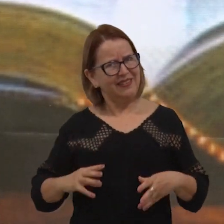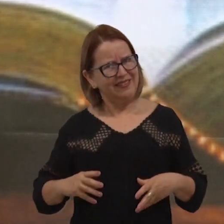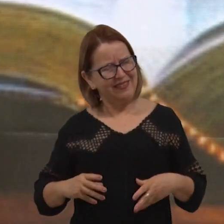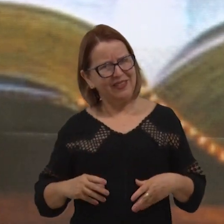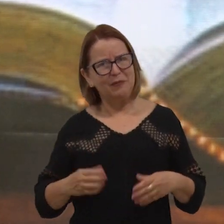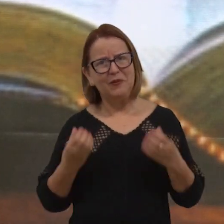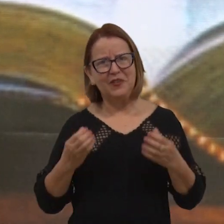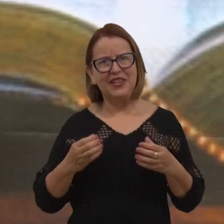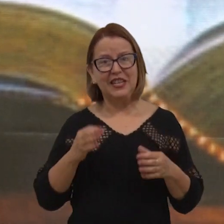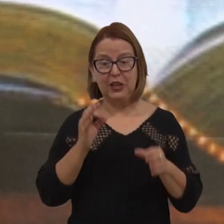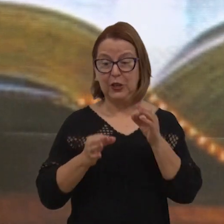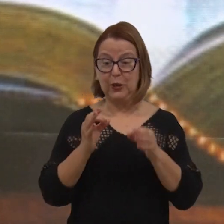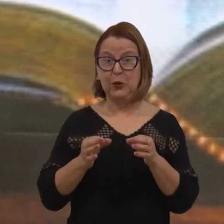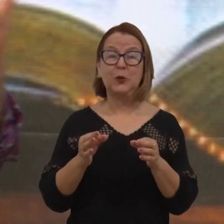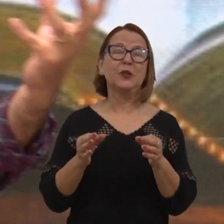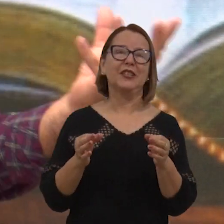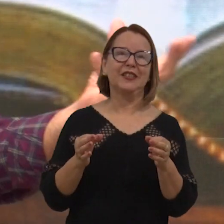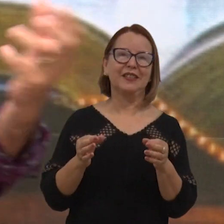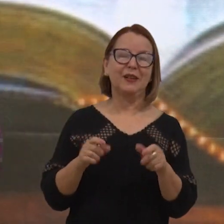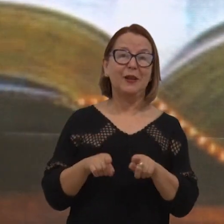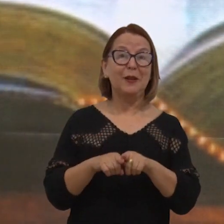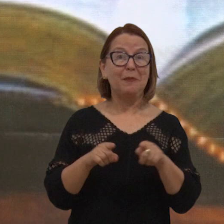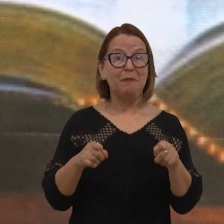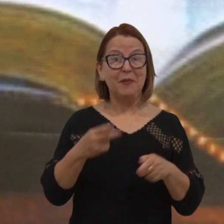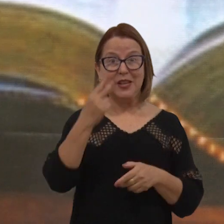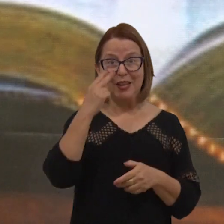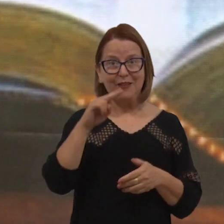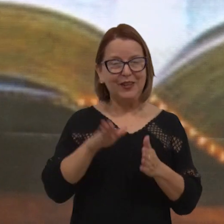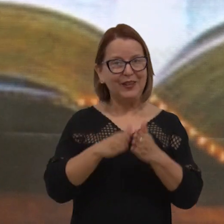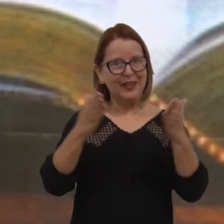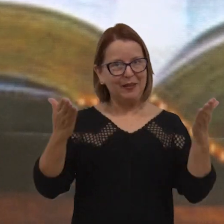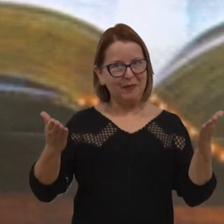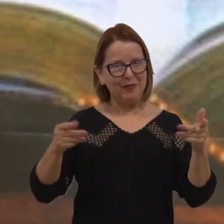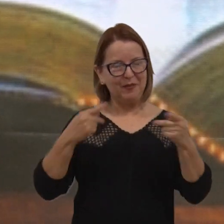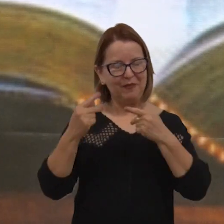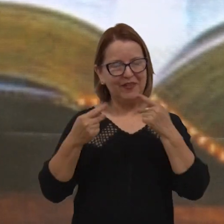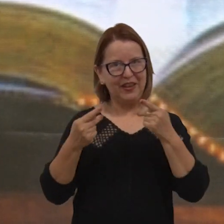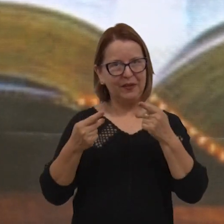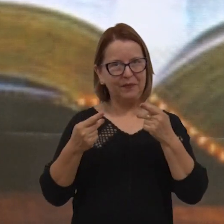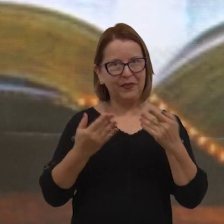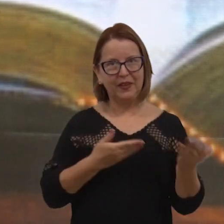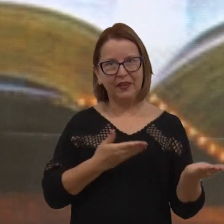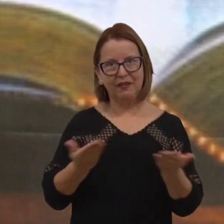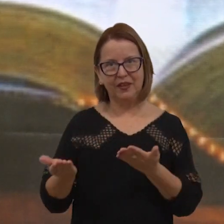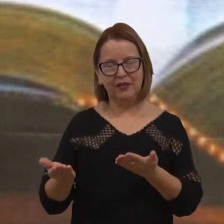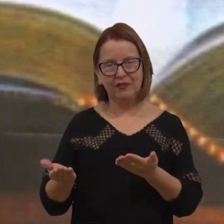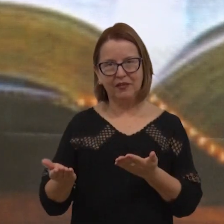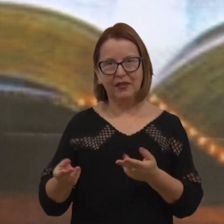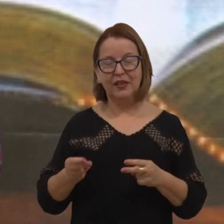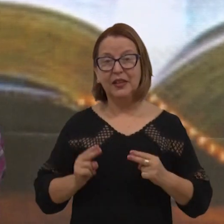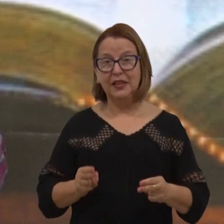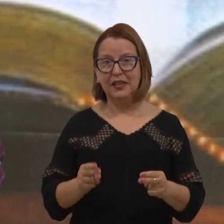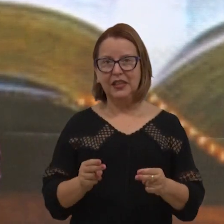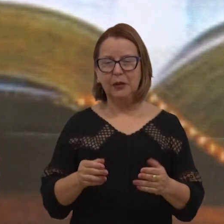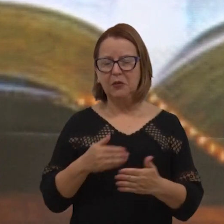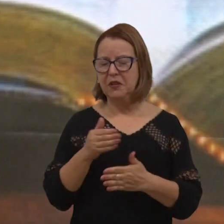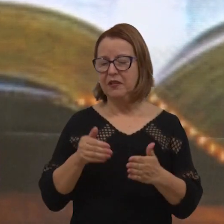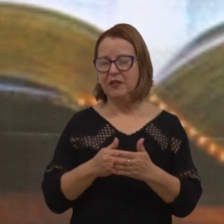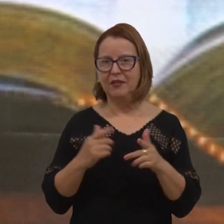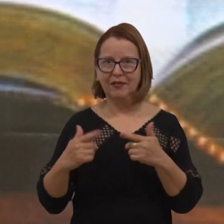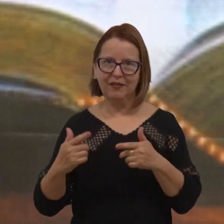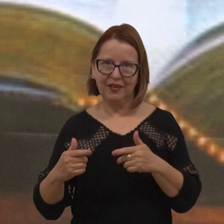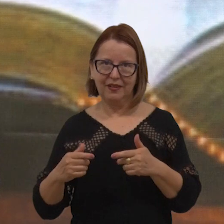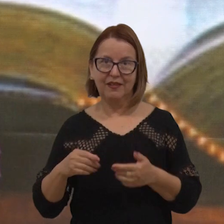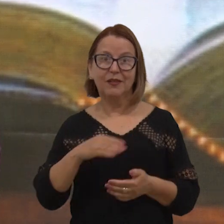justiça. E é nesse momento que eu vejo quando a Bíblia diz assim, levando sempre por toda parte o morrer de